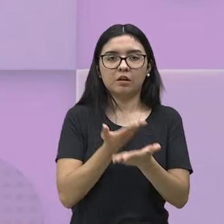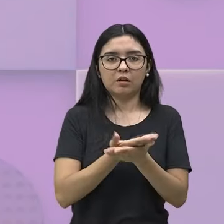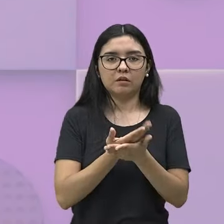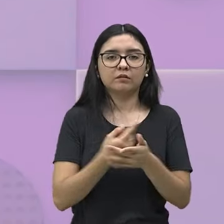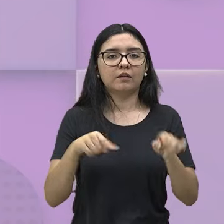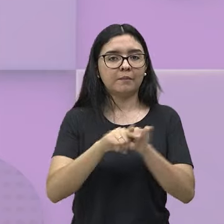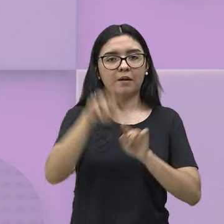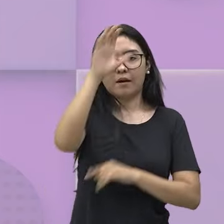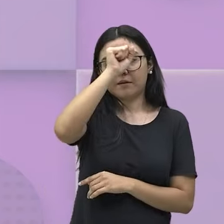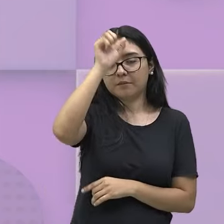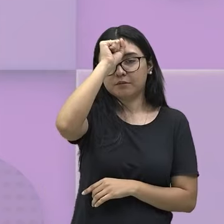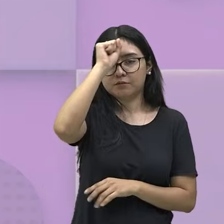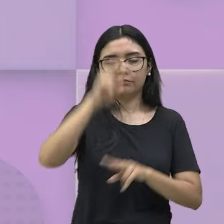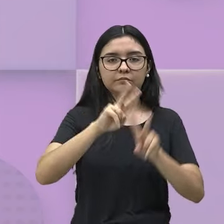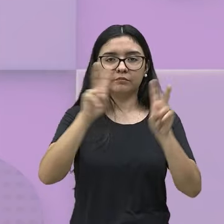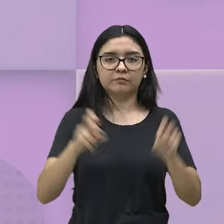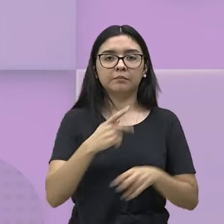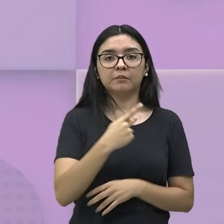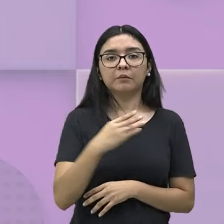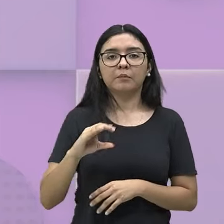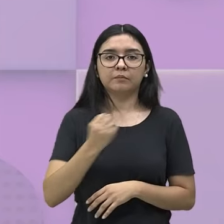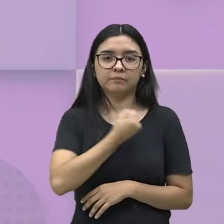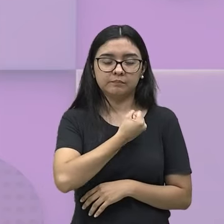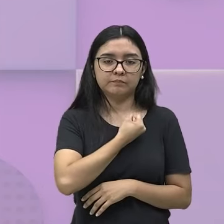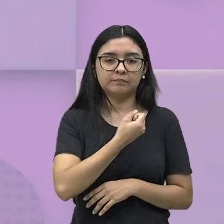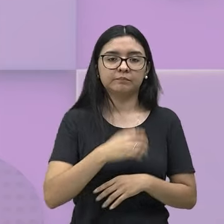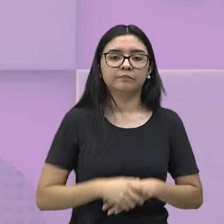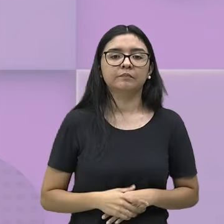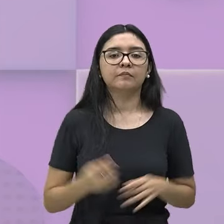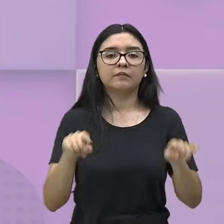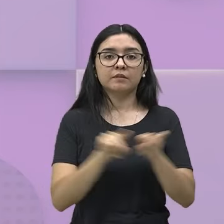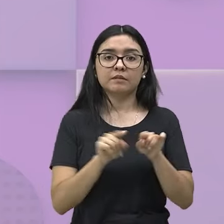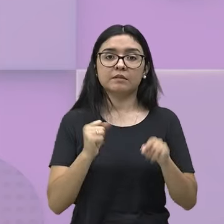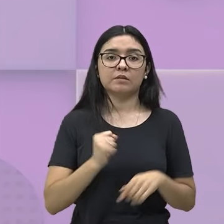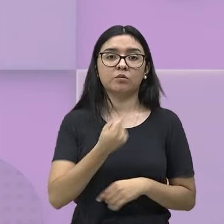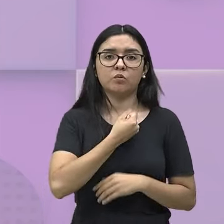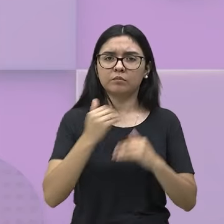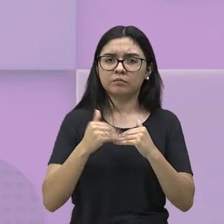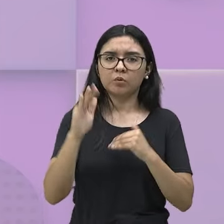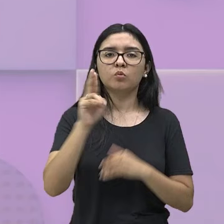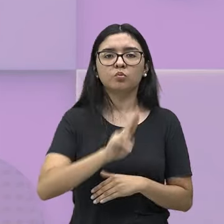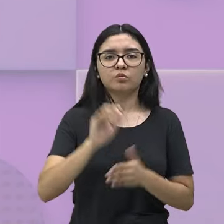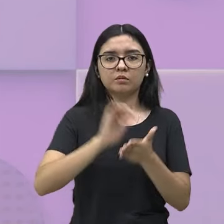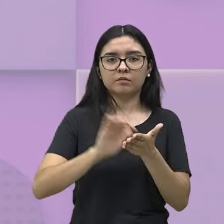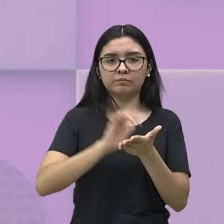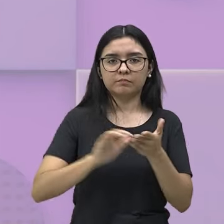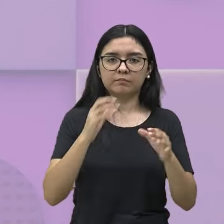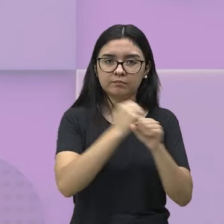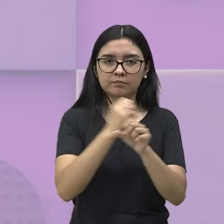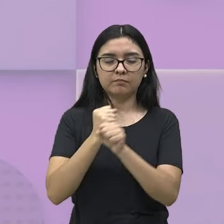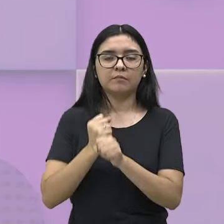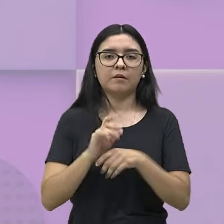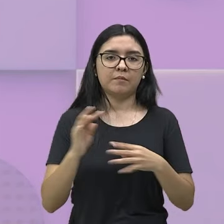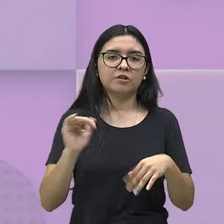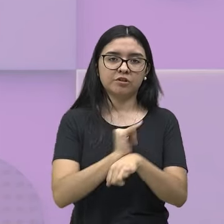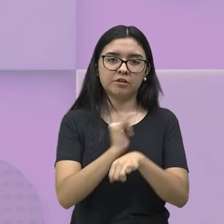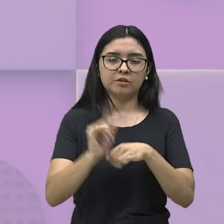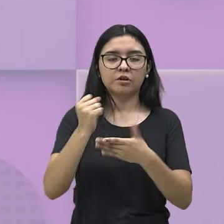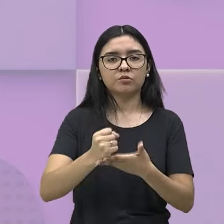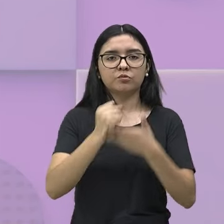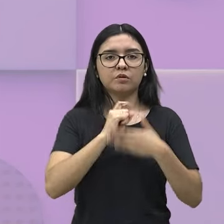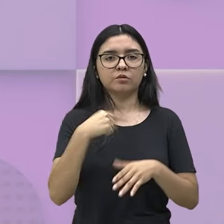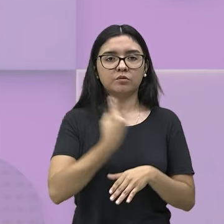aprendido conteúdo aí sobre números primos e número composto. E quando os números forem muito grandes, use a calculadora, ela também é uma ferramenta que nos ajuda